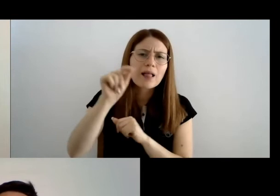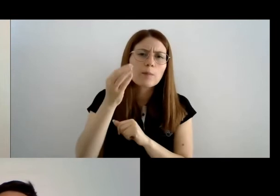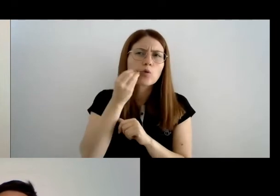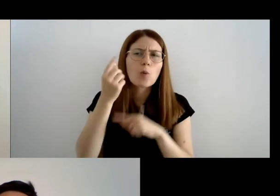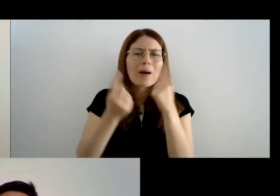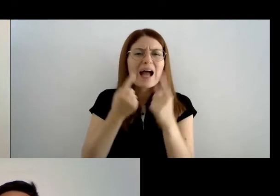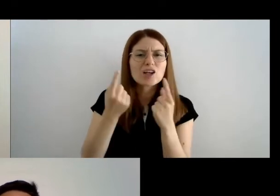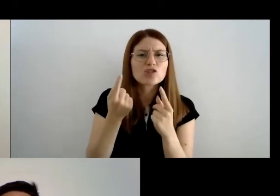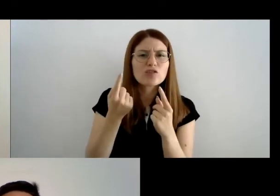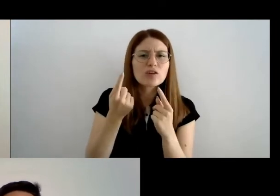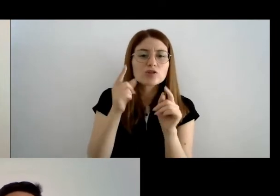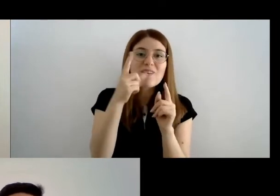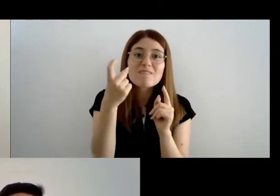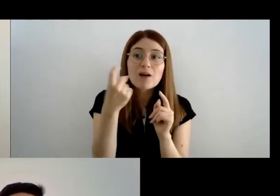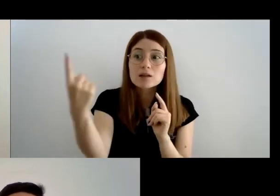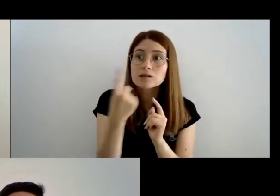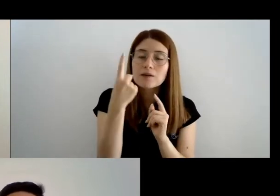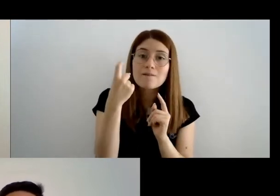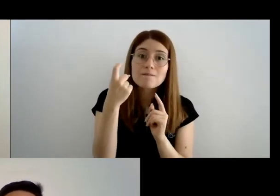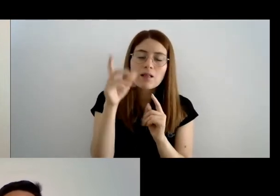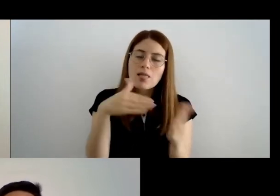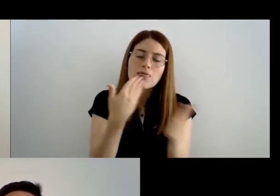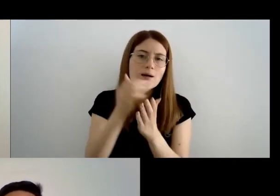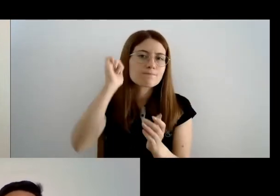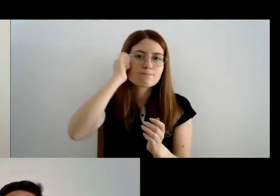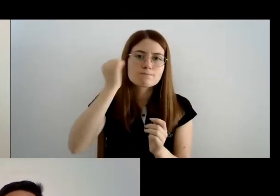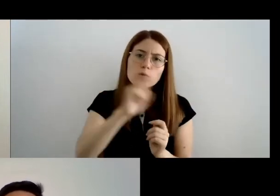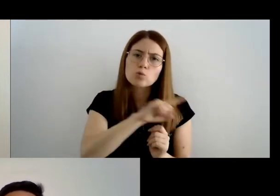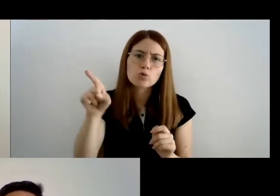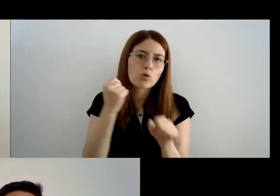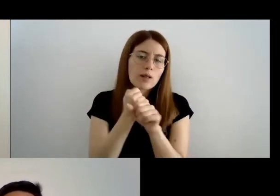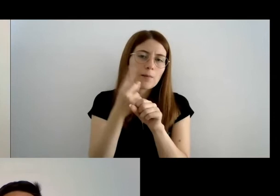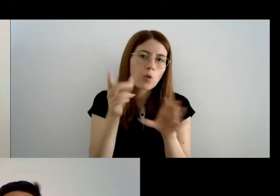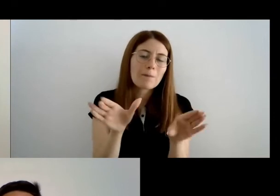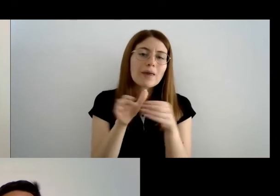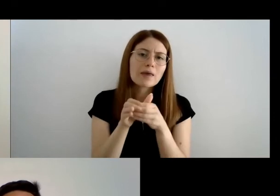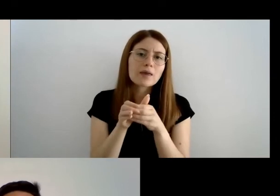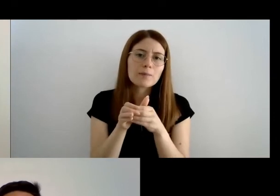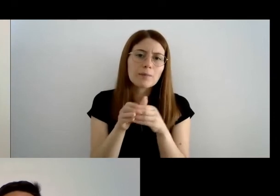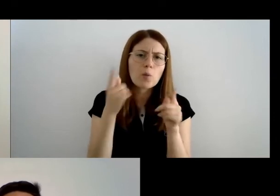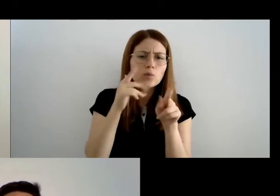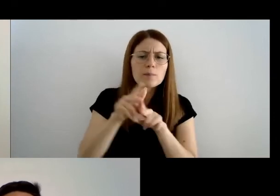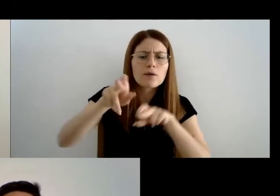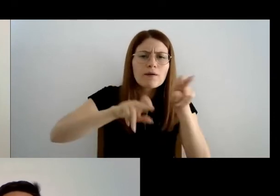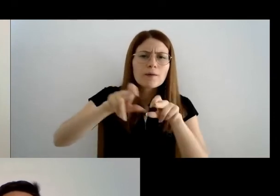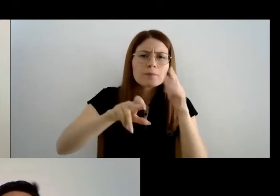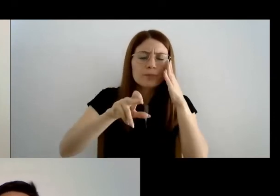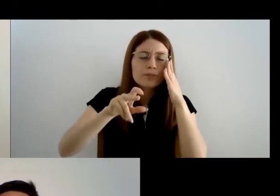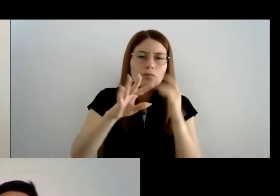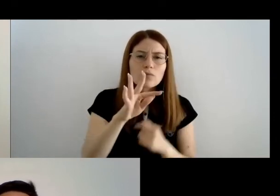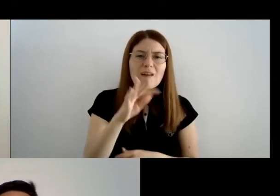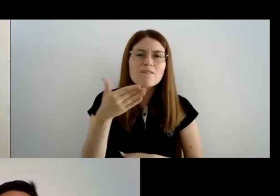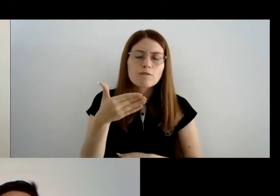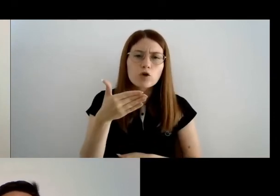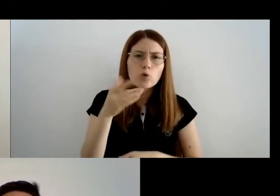vezes, a falta de uma peça só mete em jogo tudo aquilo que é o trabalho de equipa, que é um pit stop na Fórmula 1. Ou seja, eles em